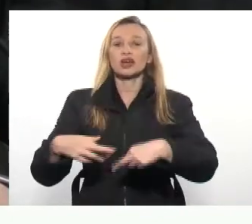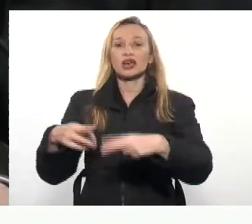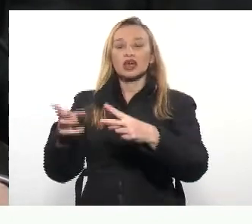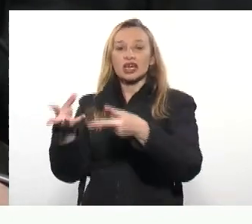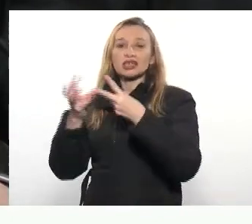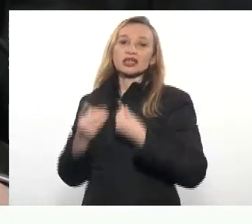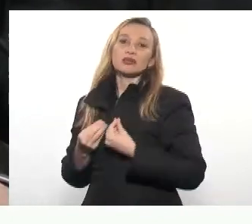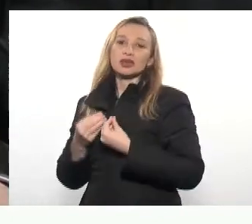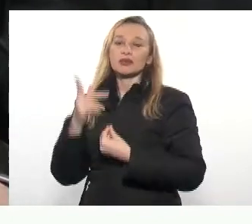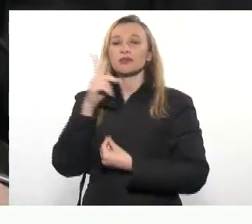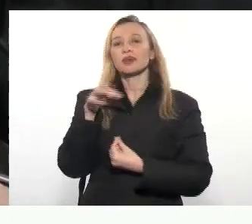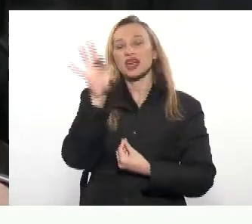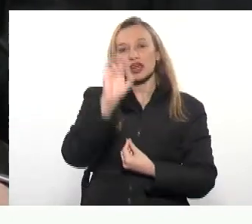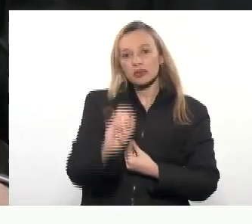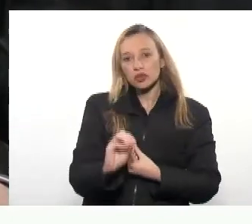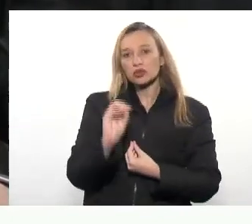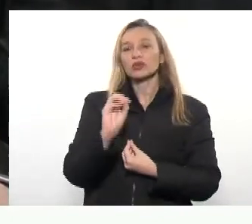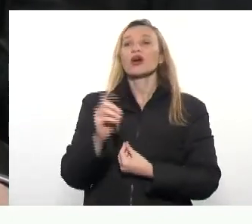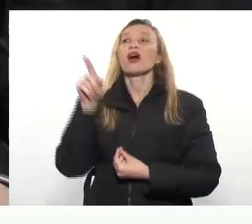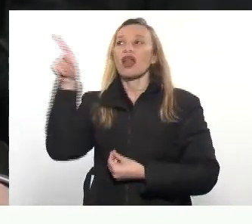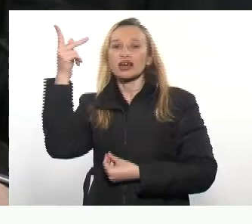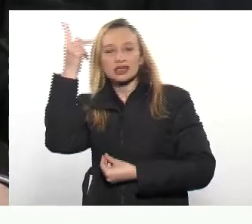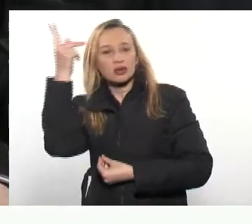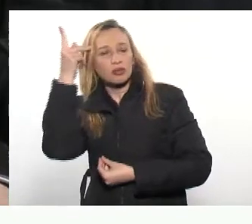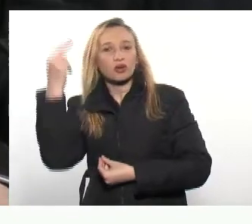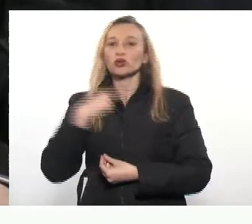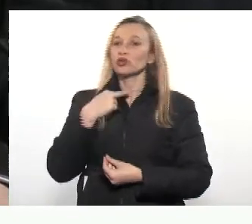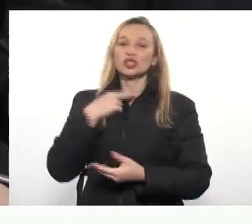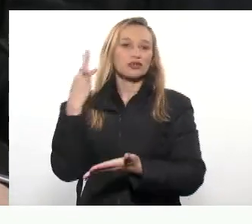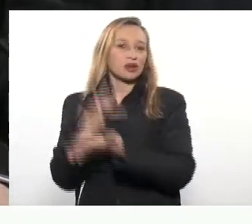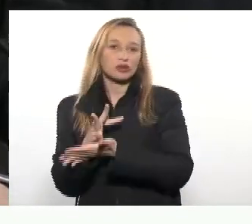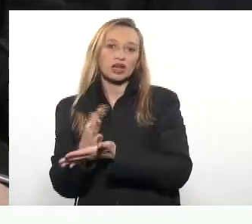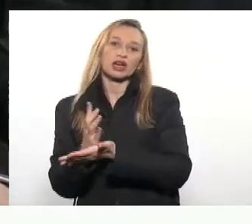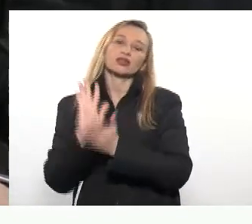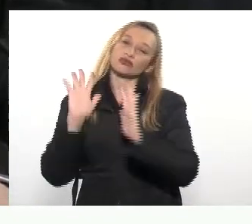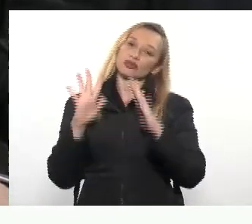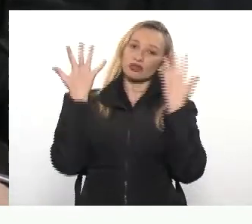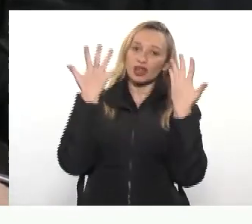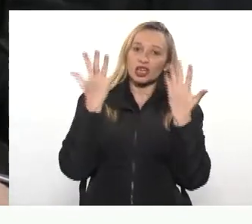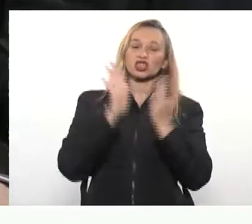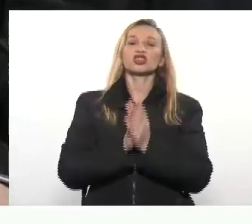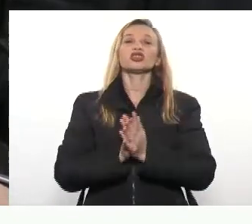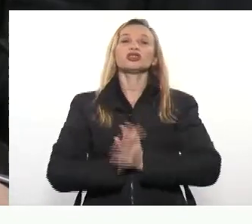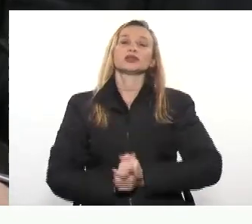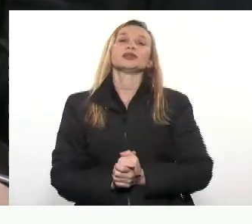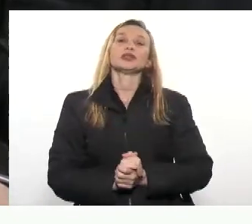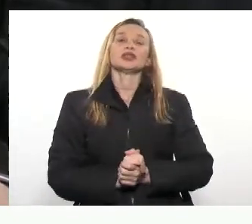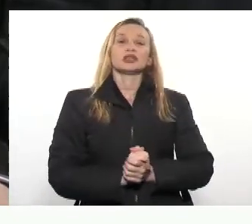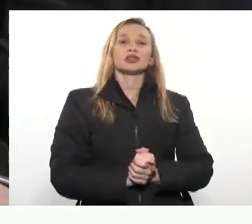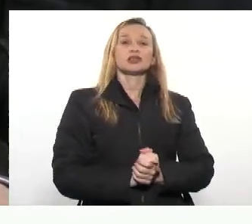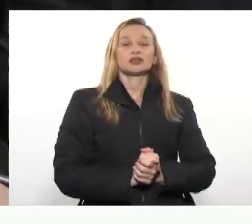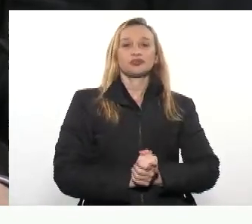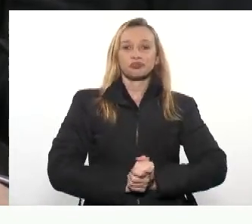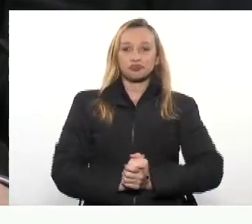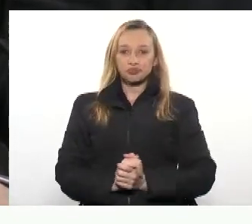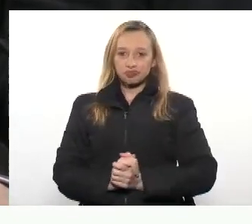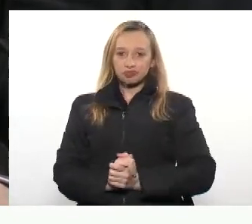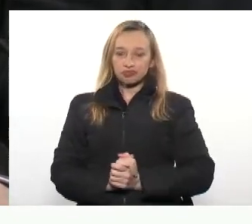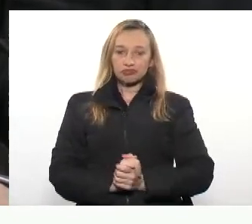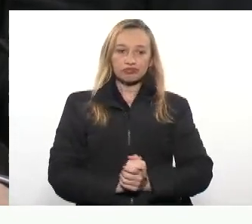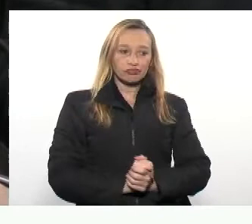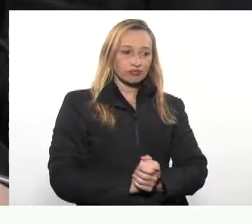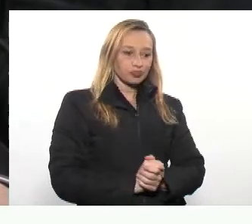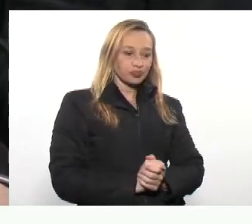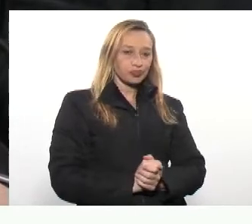São Paulo. Obviamente, eu não poderia deixar de comparecer ao evento, um evento de grande magnitude, impacto, repercussão e